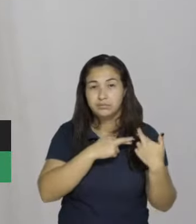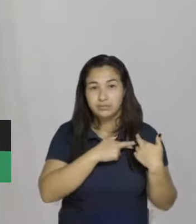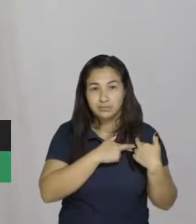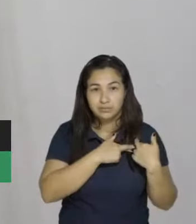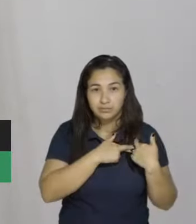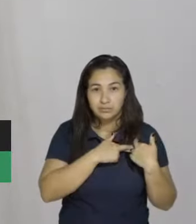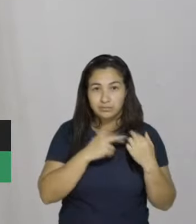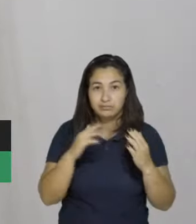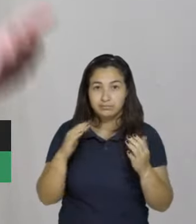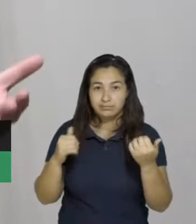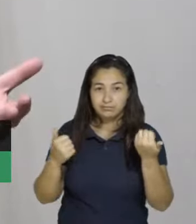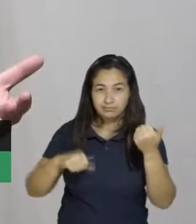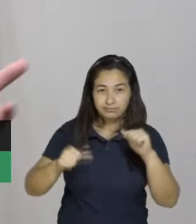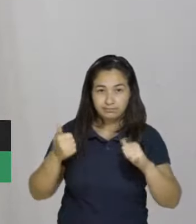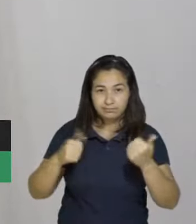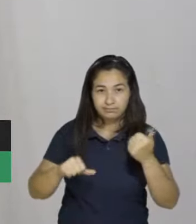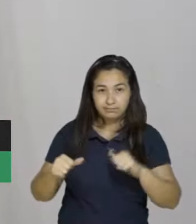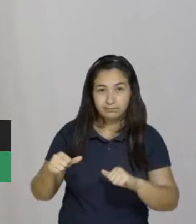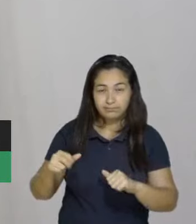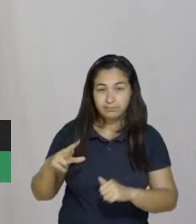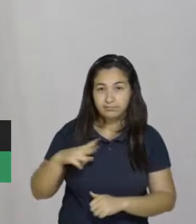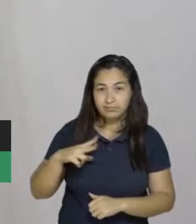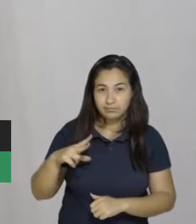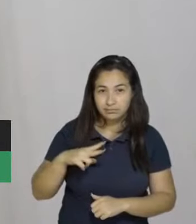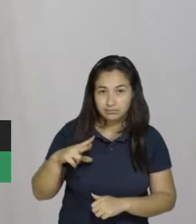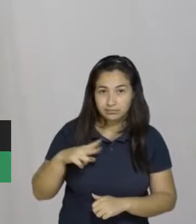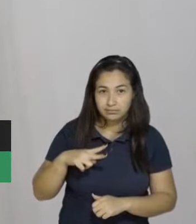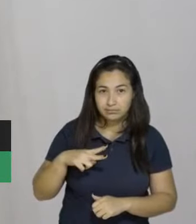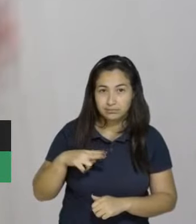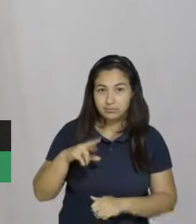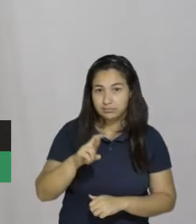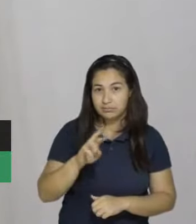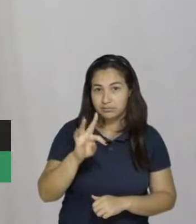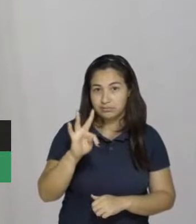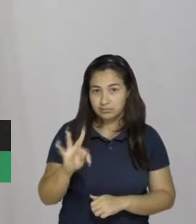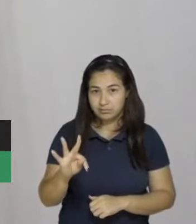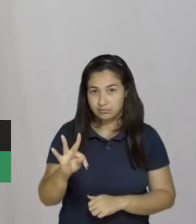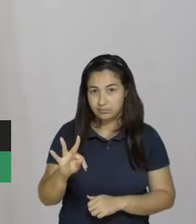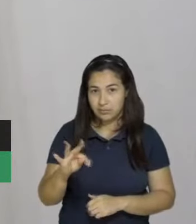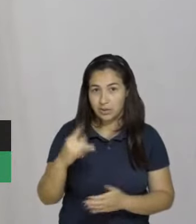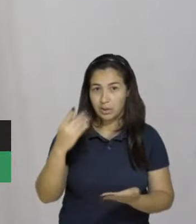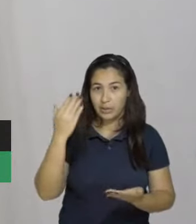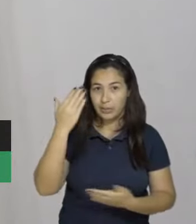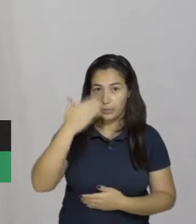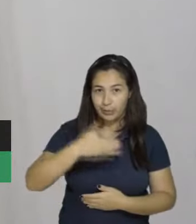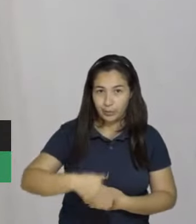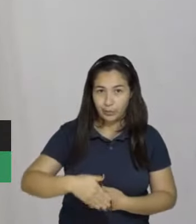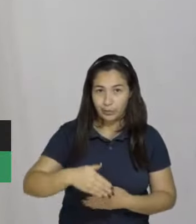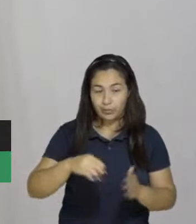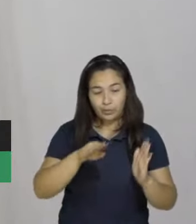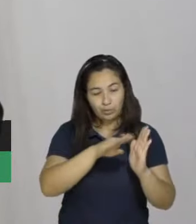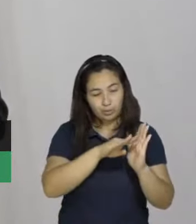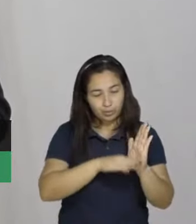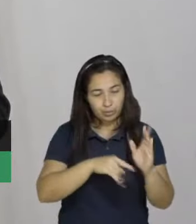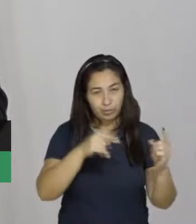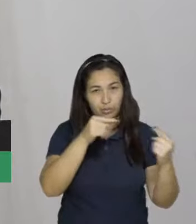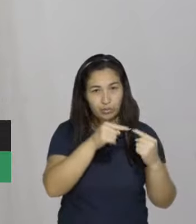o particular, que através de uma RT atesta que está dentro da norma e traz para ele toda